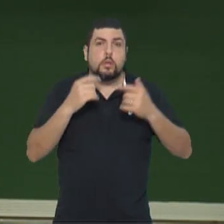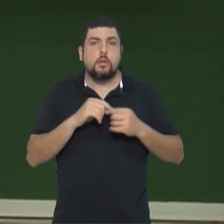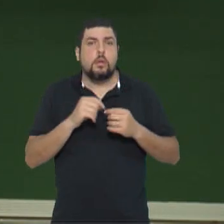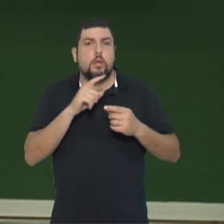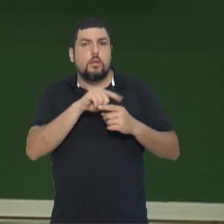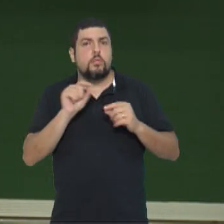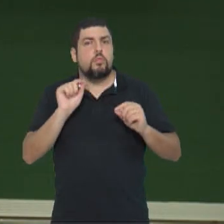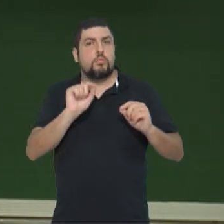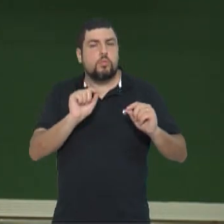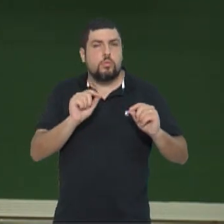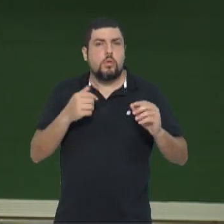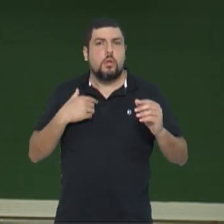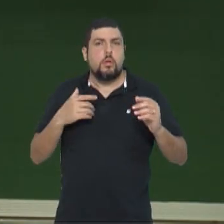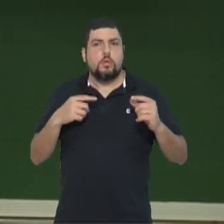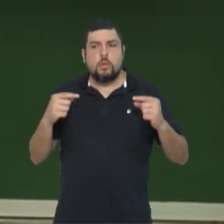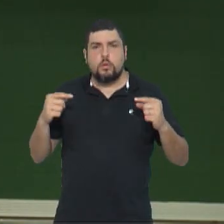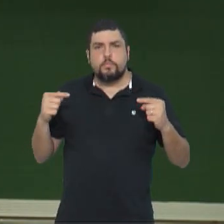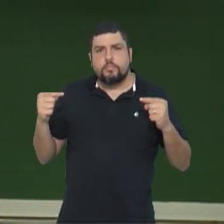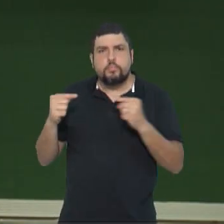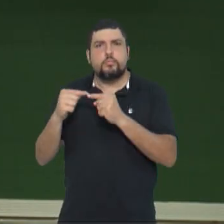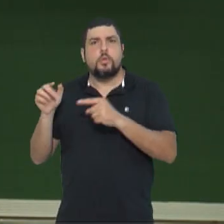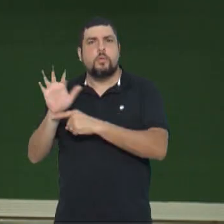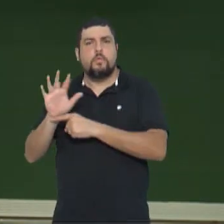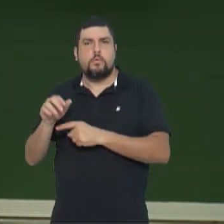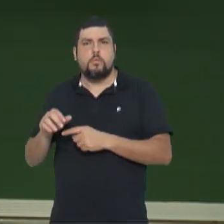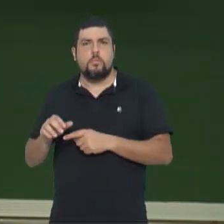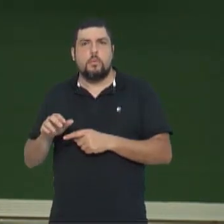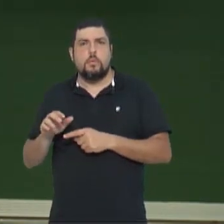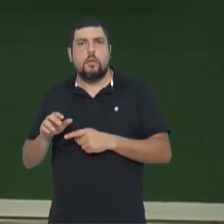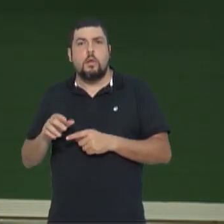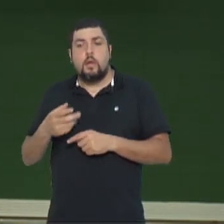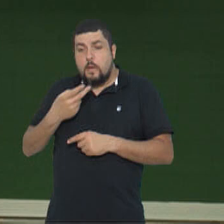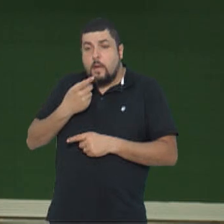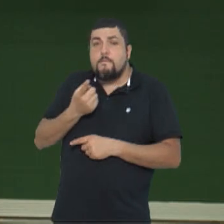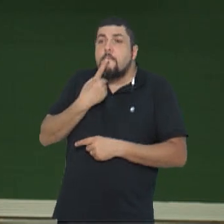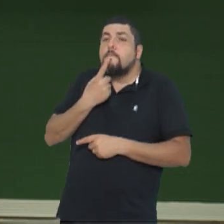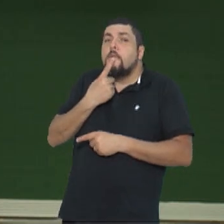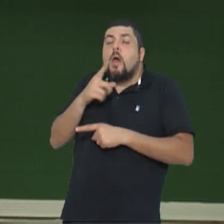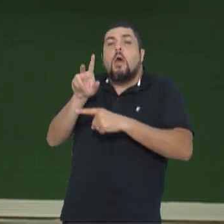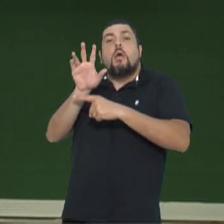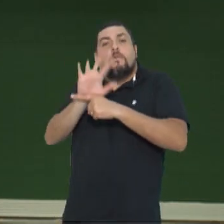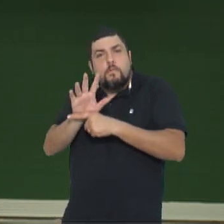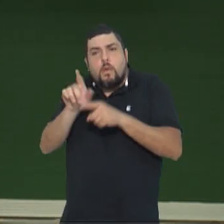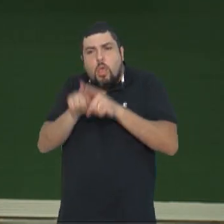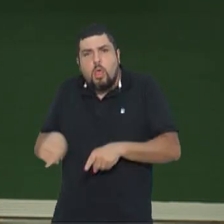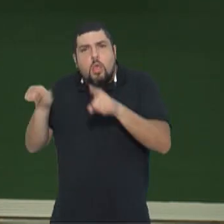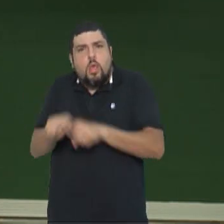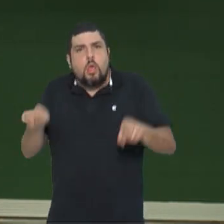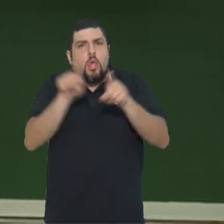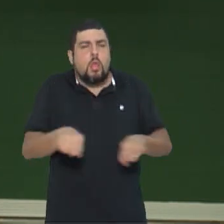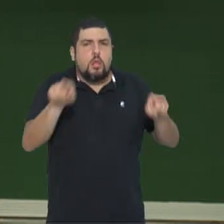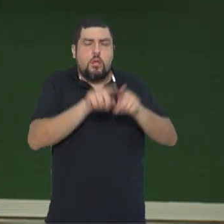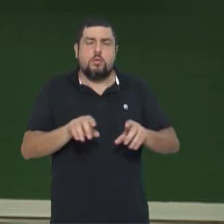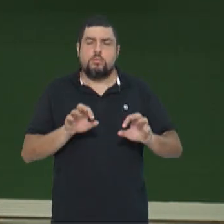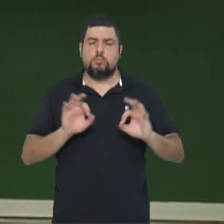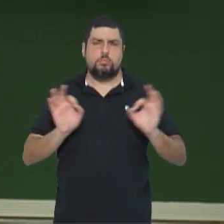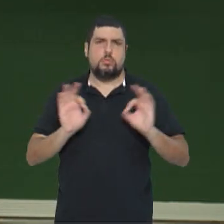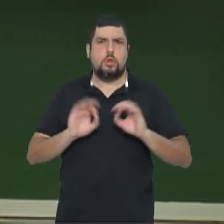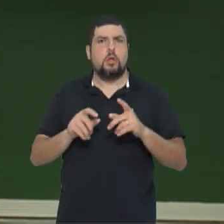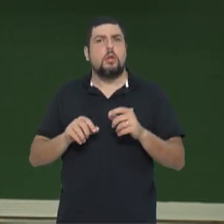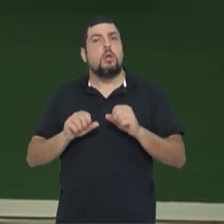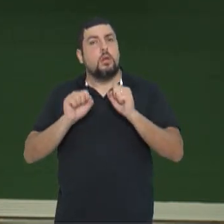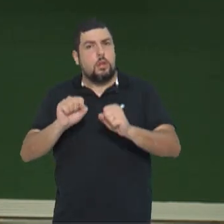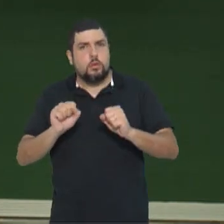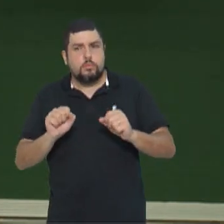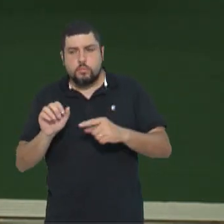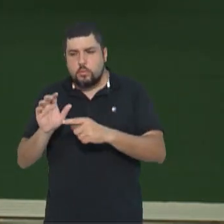livro. Né? Não precisa, porque eu estou falando de filme, só posso falar de filme? Não, você pode agregar para o teu leitor e vai ficar bem